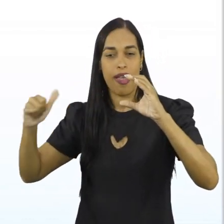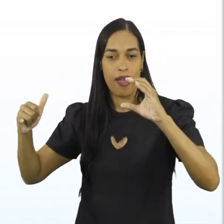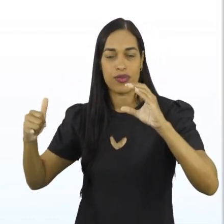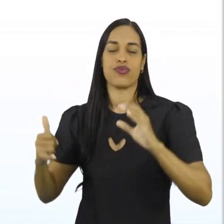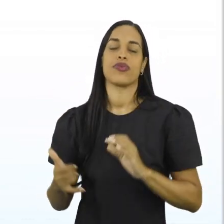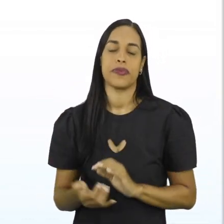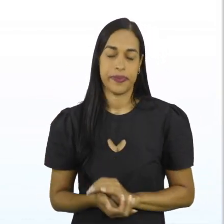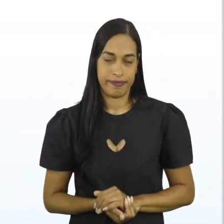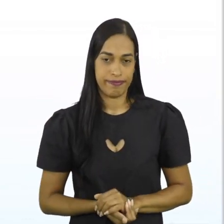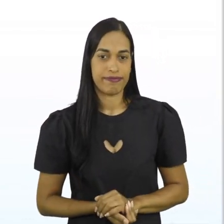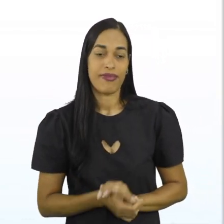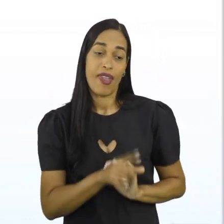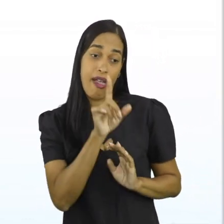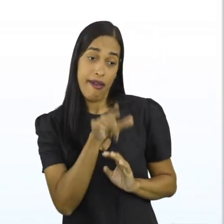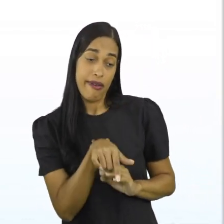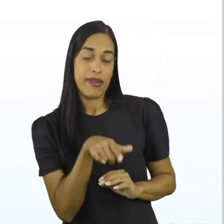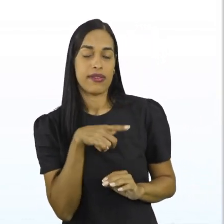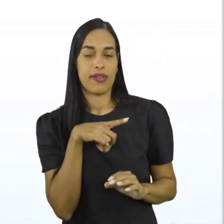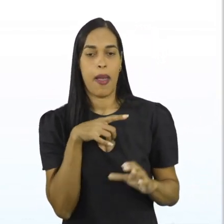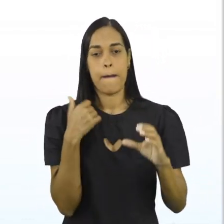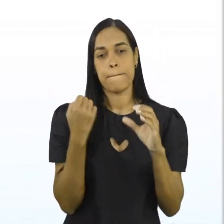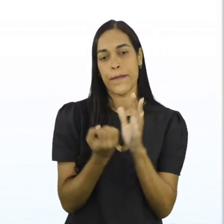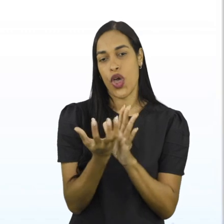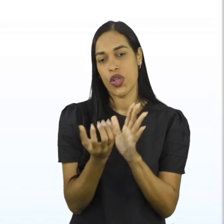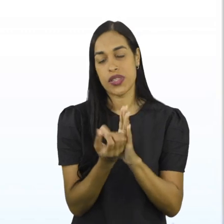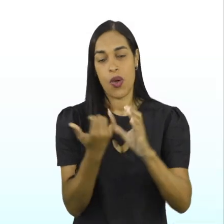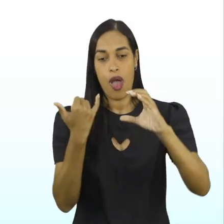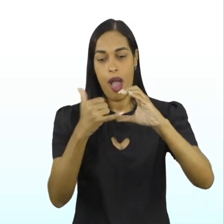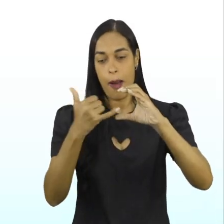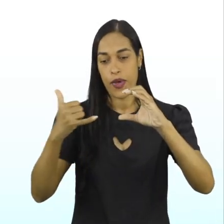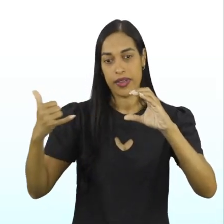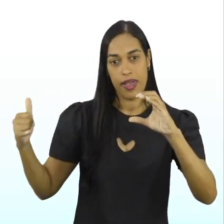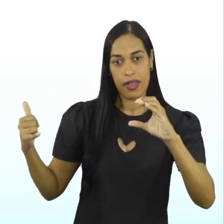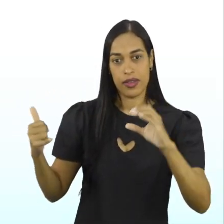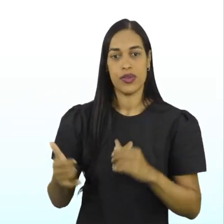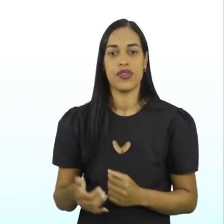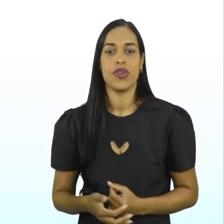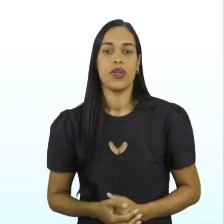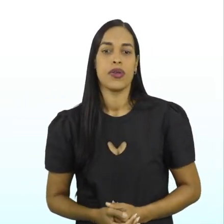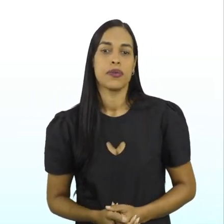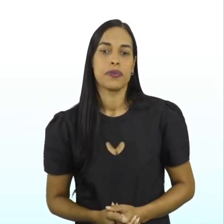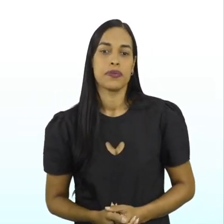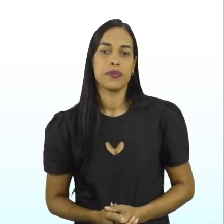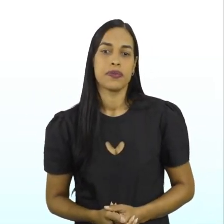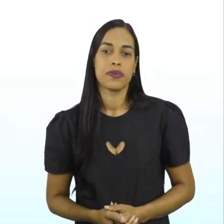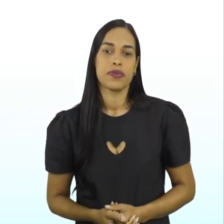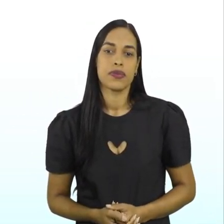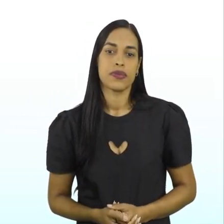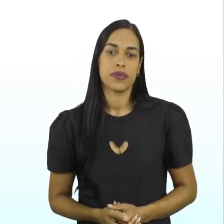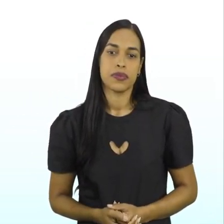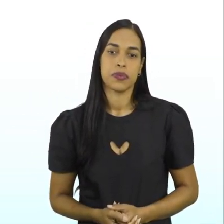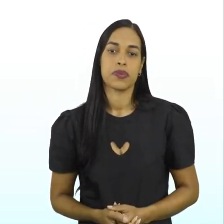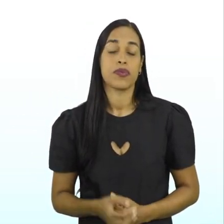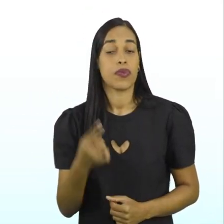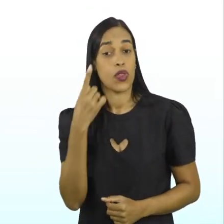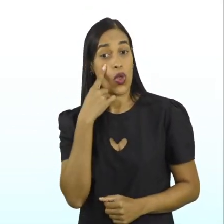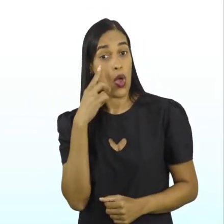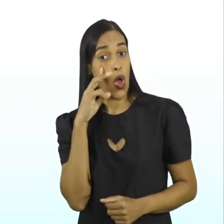É aqui que você vai ter a produção de carboidratos. Léo, traz para mim, por favor. E olhe, os